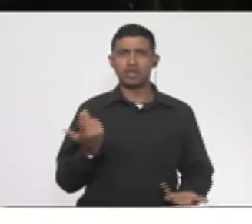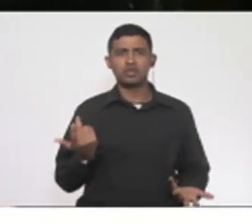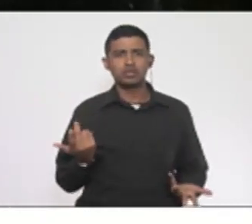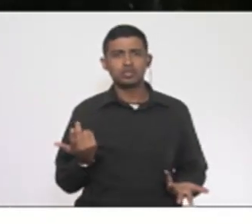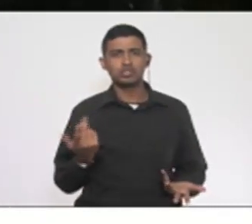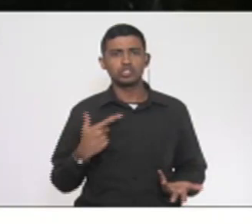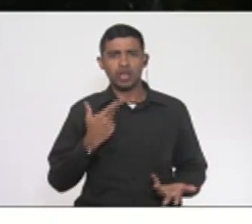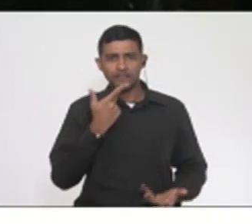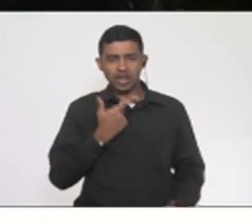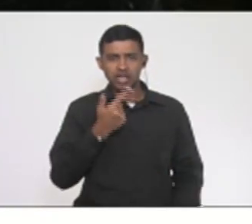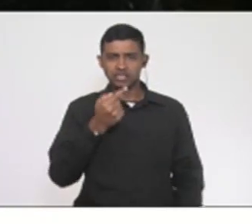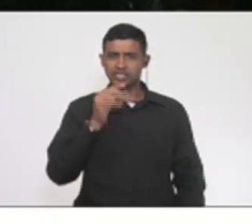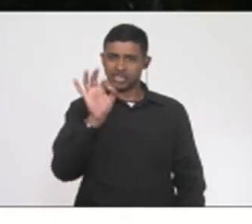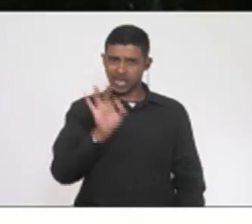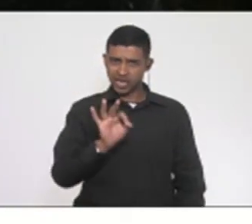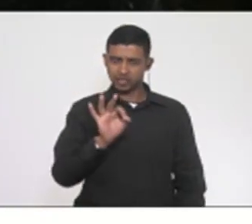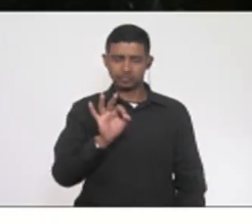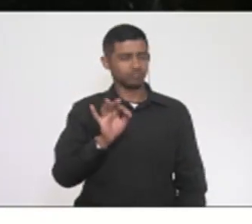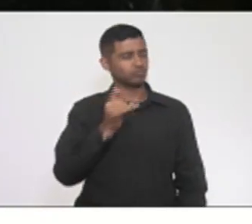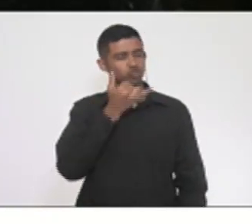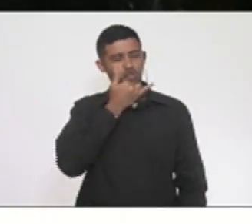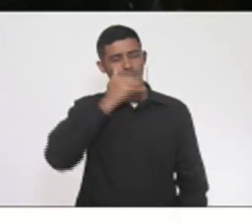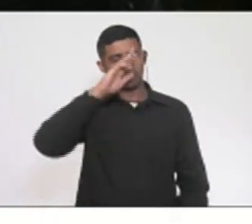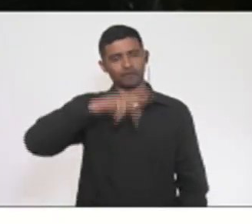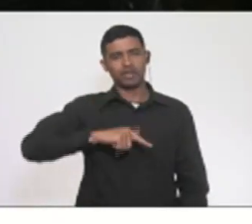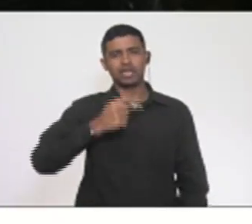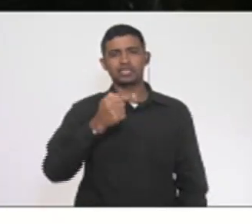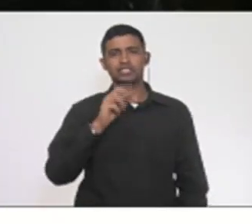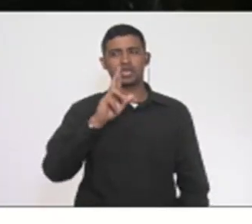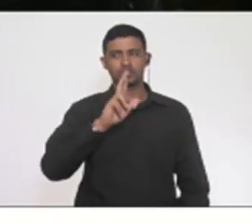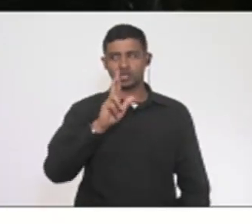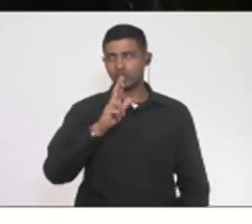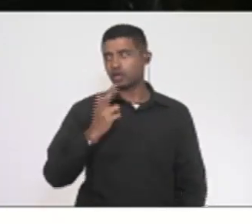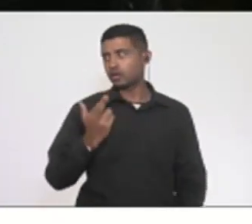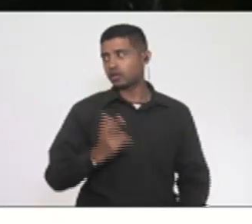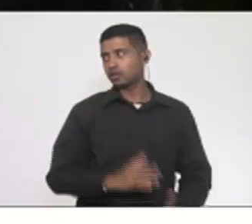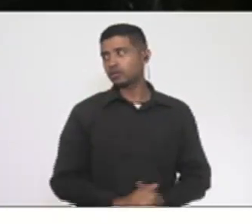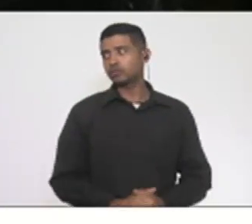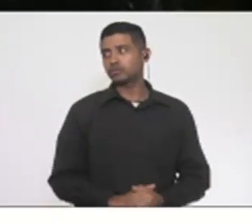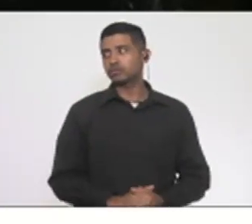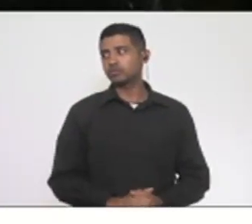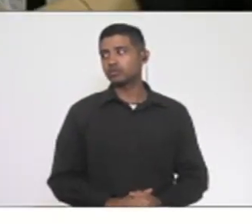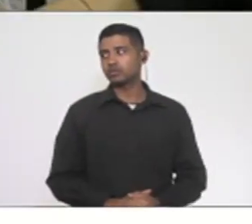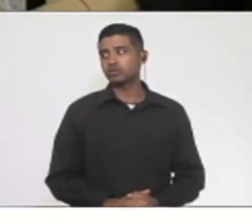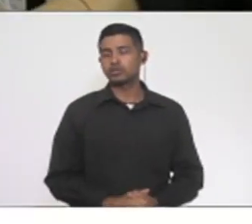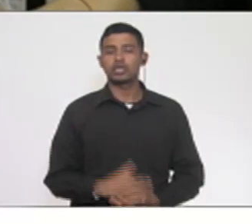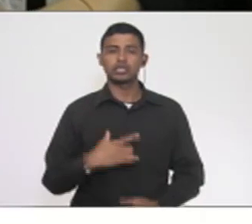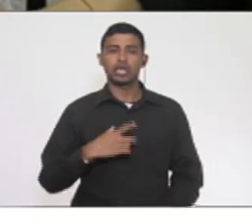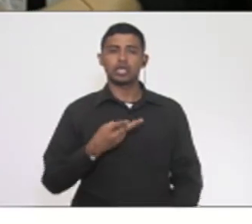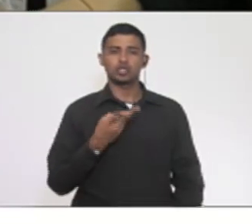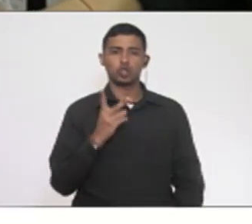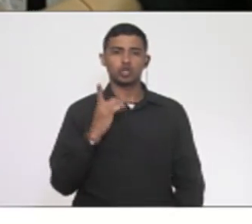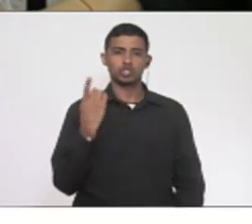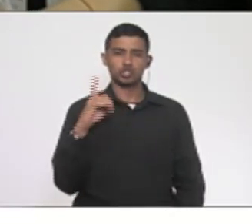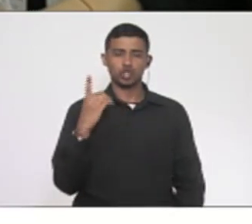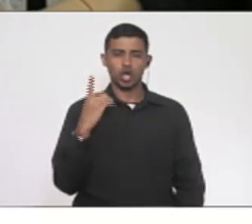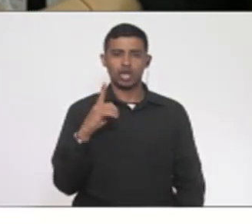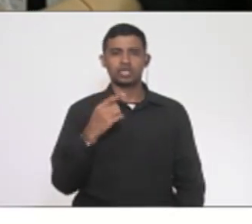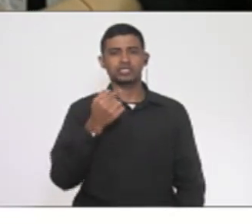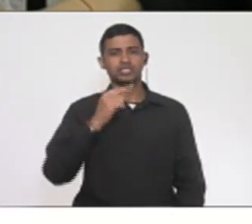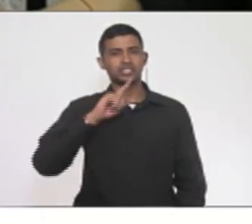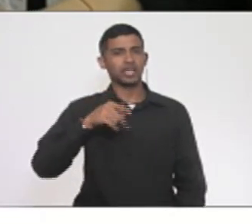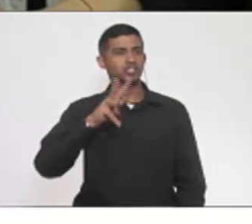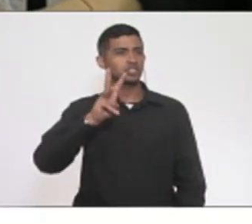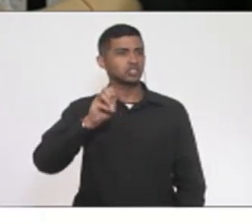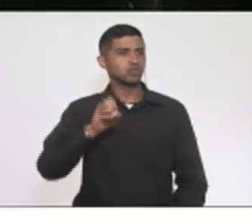R$ 7,00 aproximadamente, é isso? Não é isso? $2, 7,50 mais ou menos.